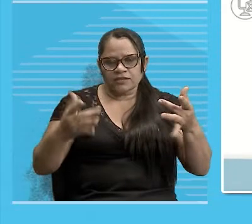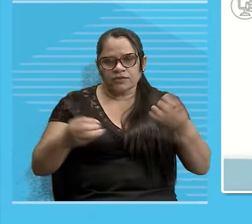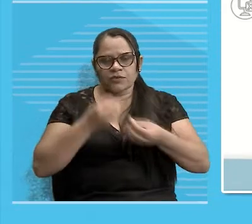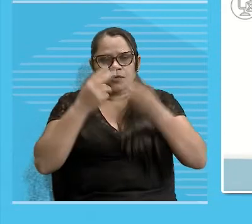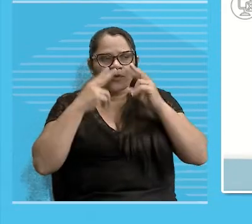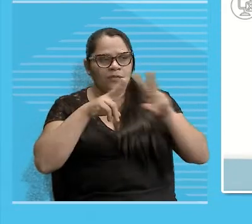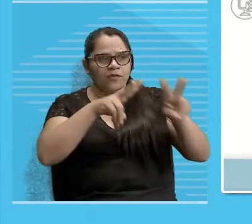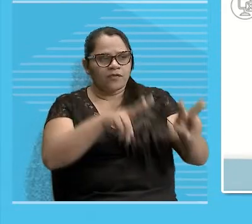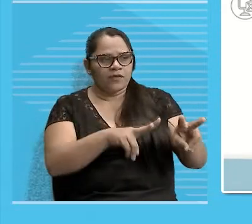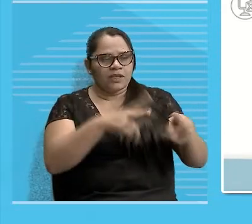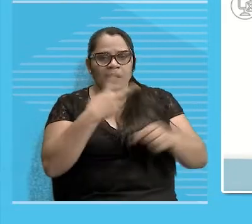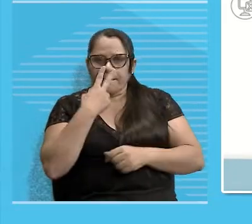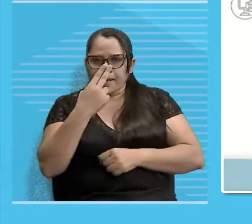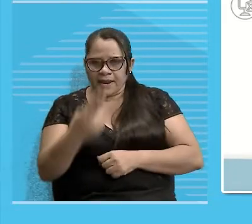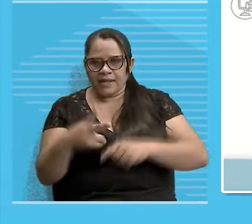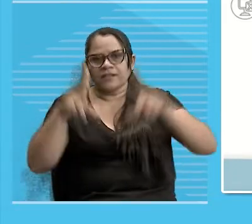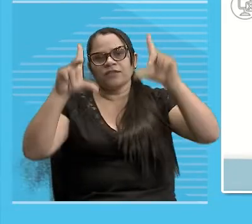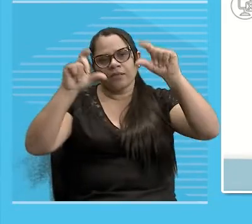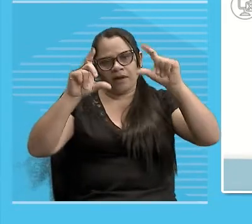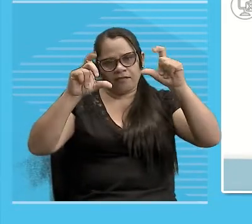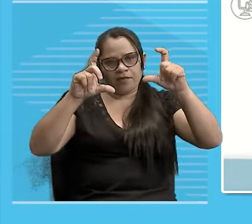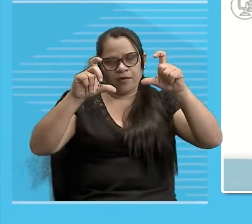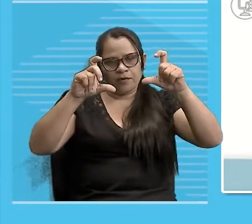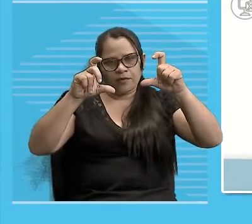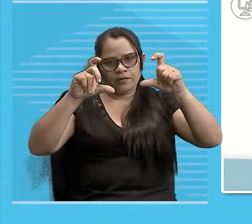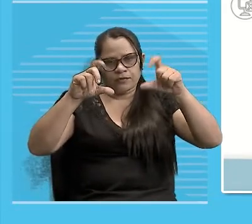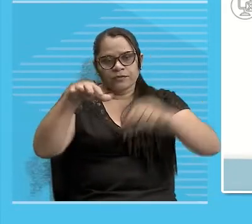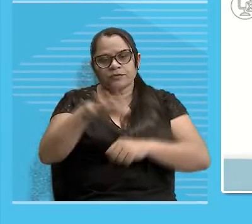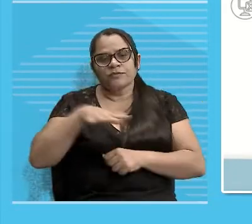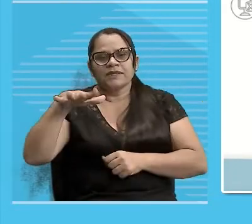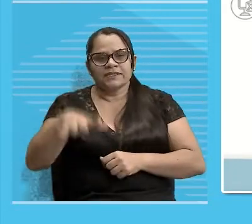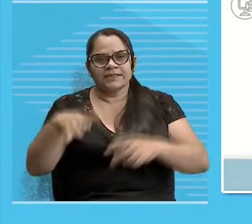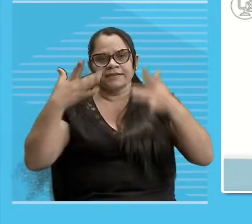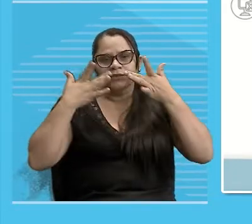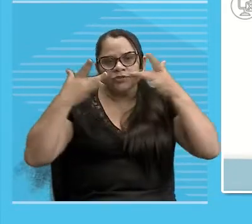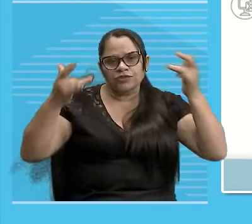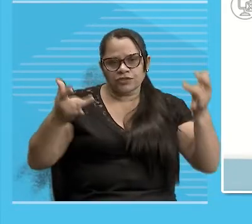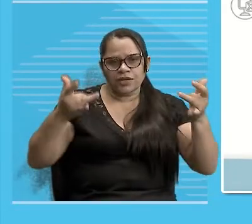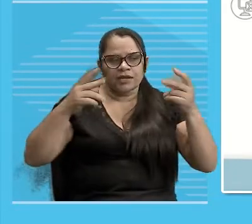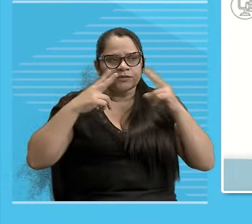Veja que parece uma fotografia de uma cena teatral.